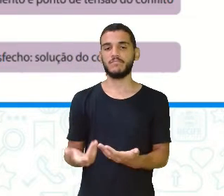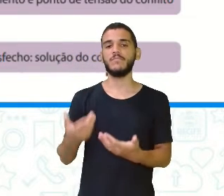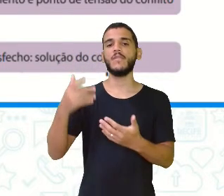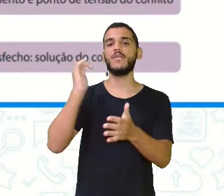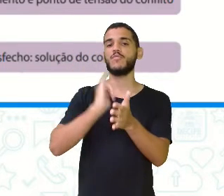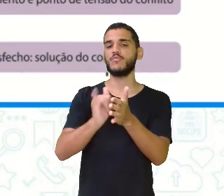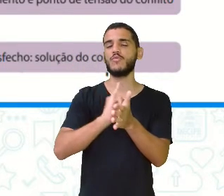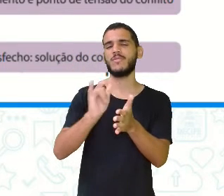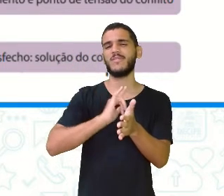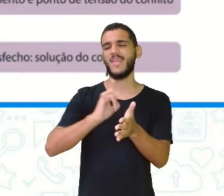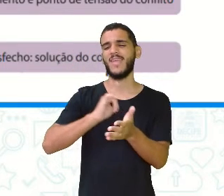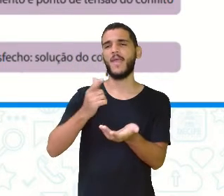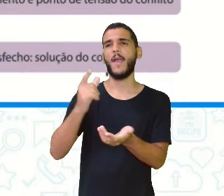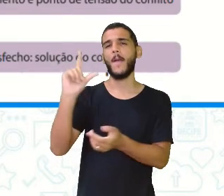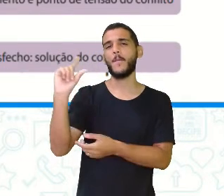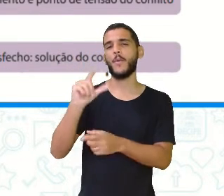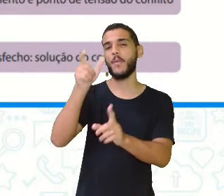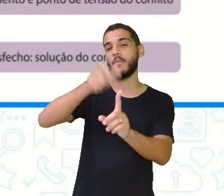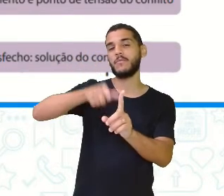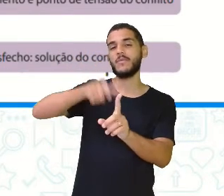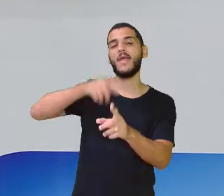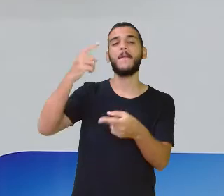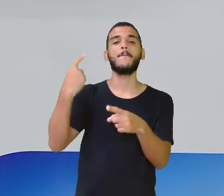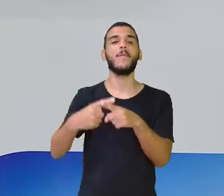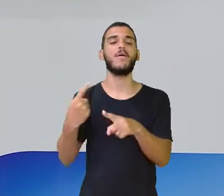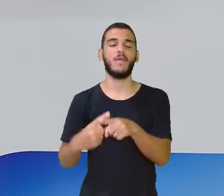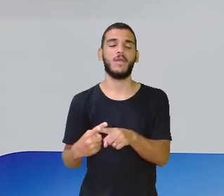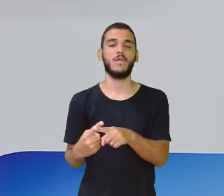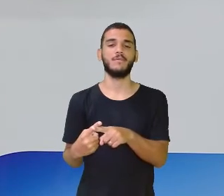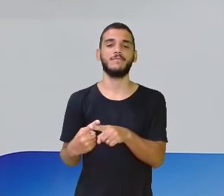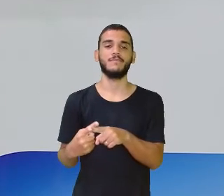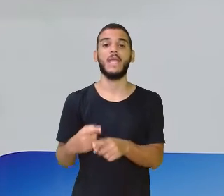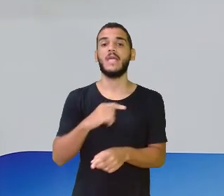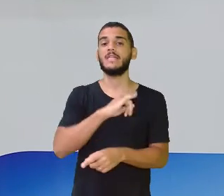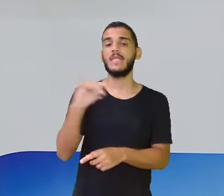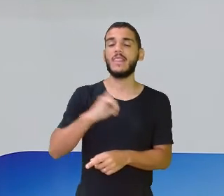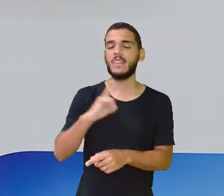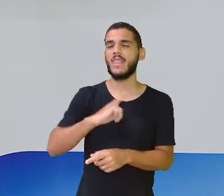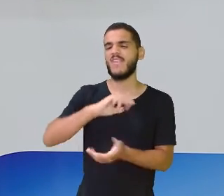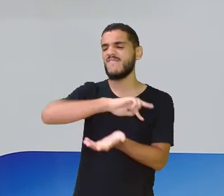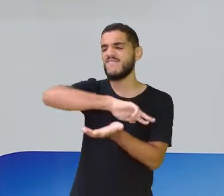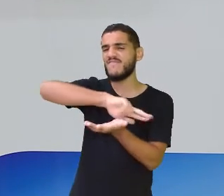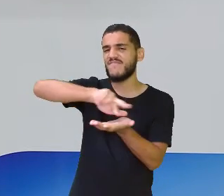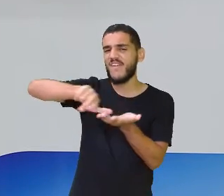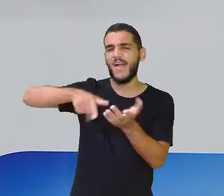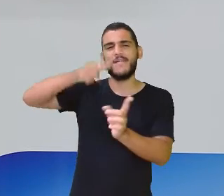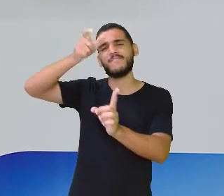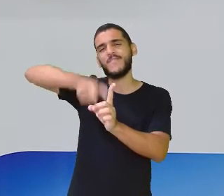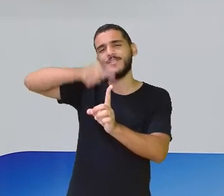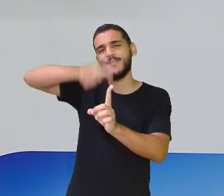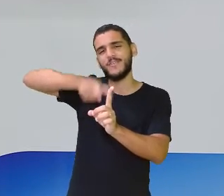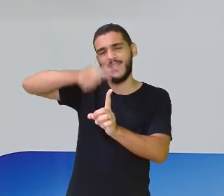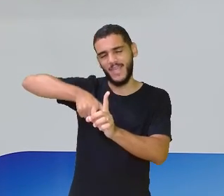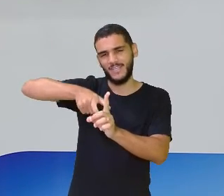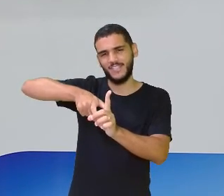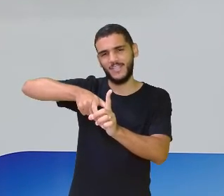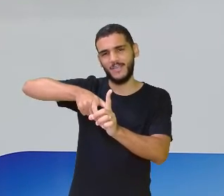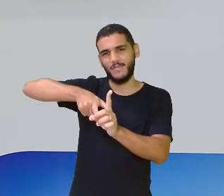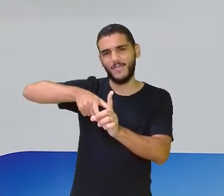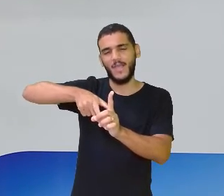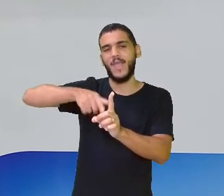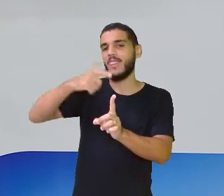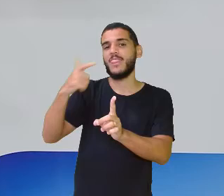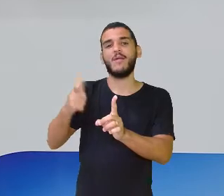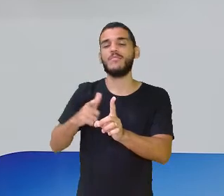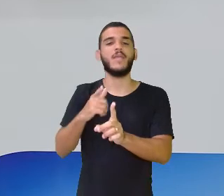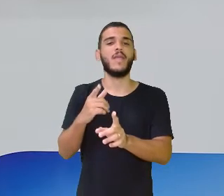poucos personagens. Por quê? Porque quanto mais personagens a gente tiver, mais diálogo haverá. Então, a